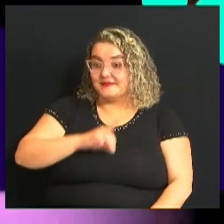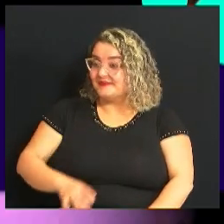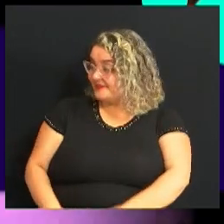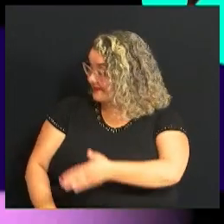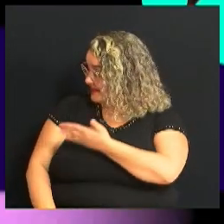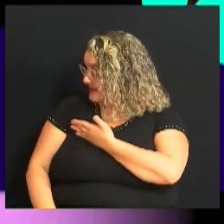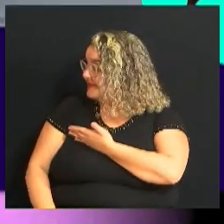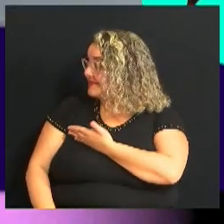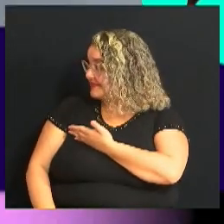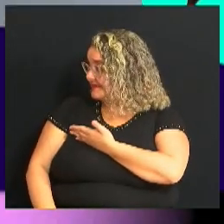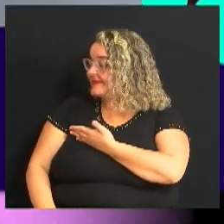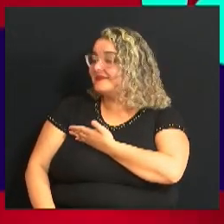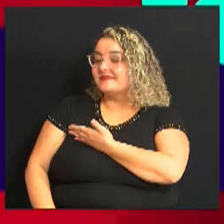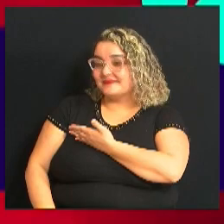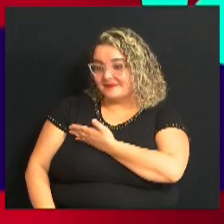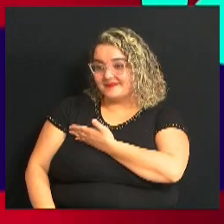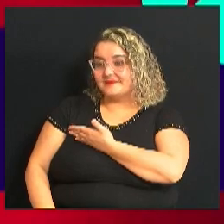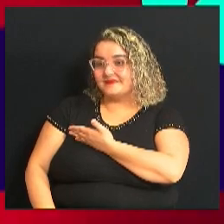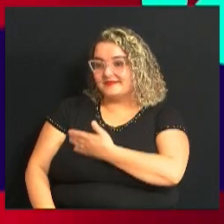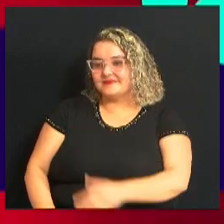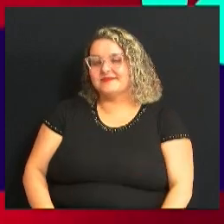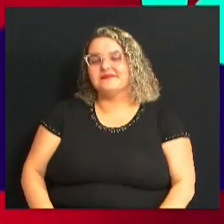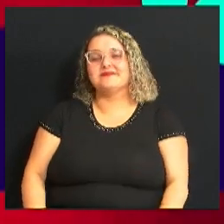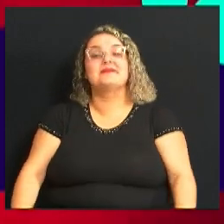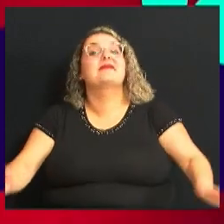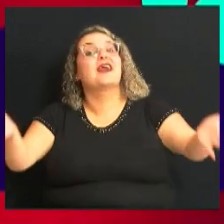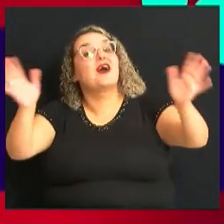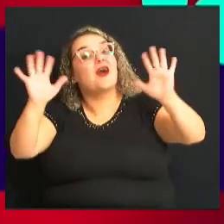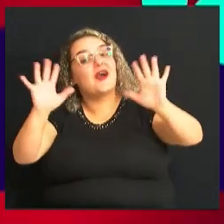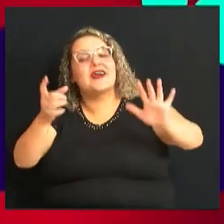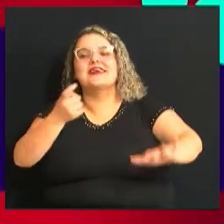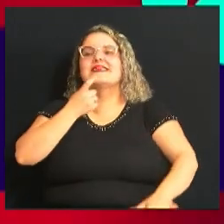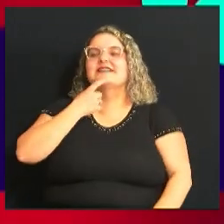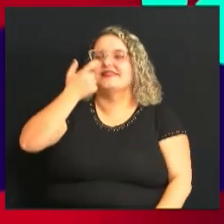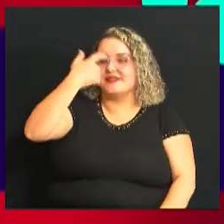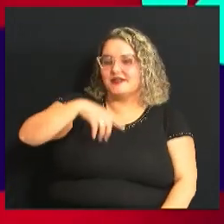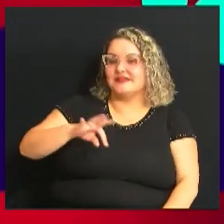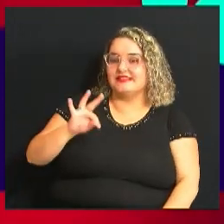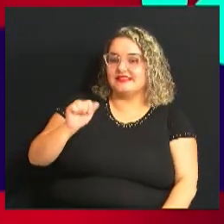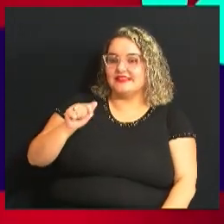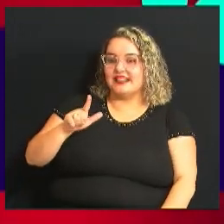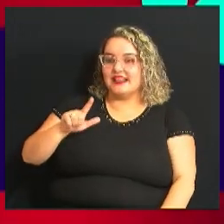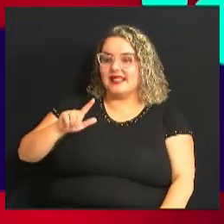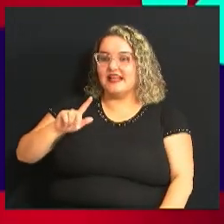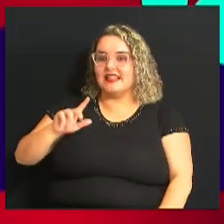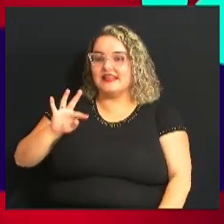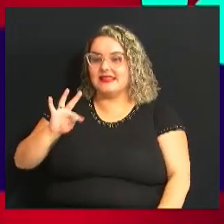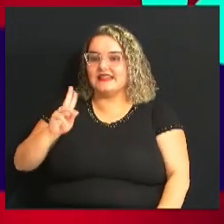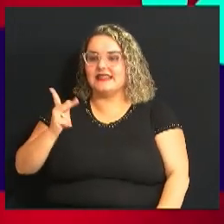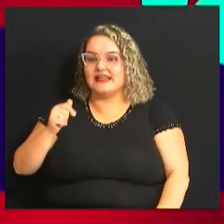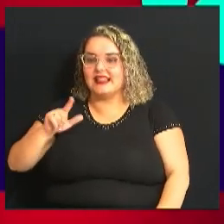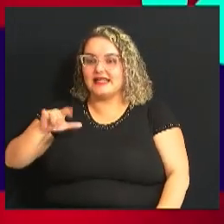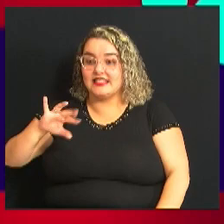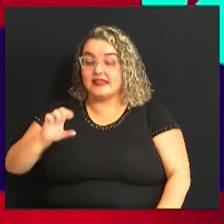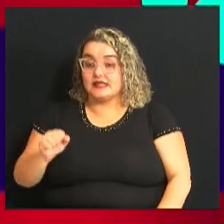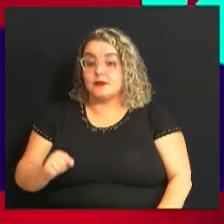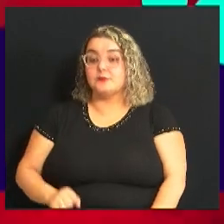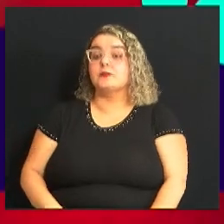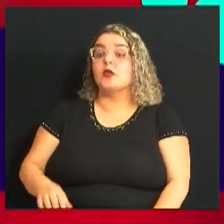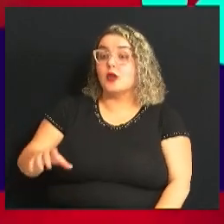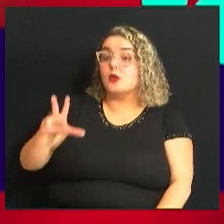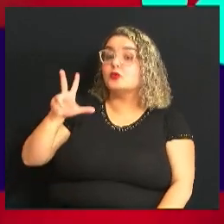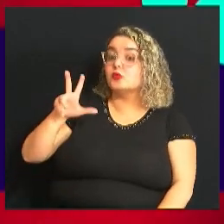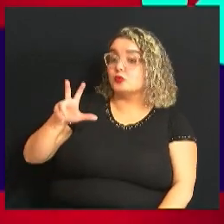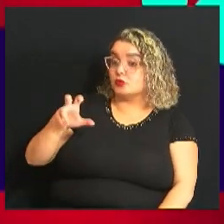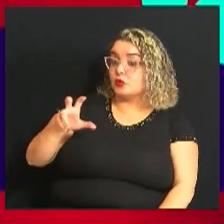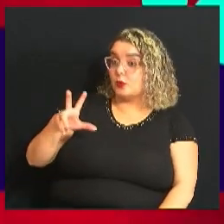Rose e o Two Cronos. Oi galera de Campinas, eu sou Thalita Meneghini e dia 10 de setembro eu vou estar no Teatro Oficina do Estudante Iguatemi com o